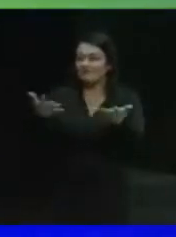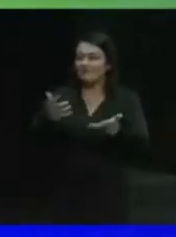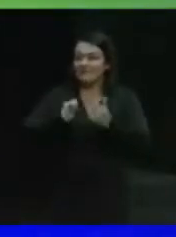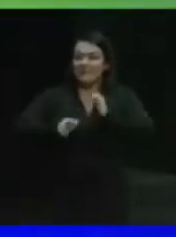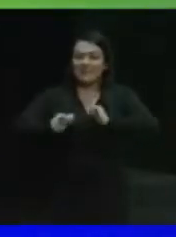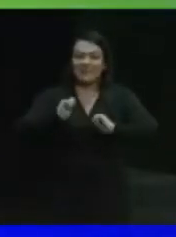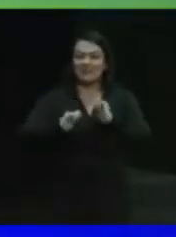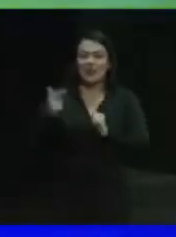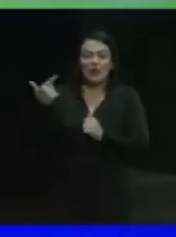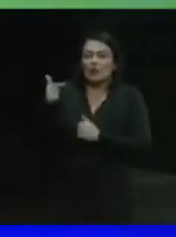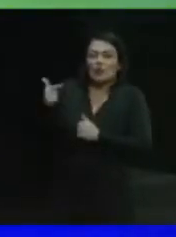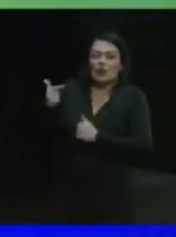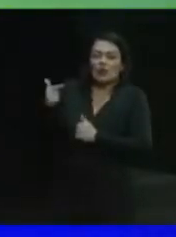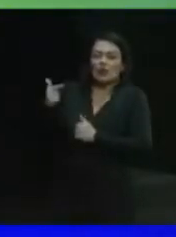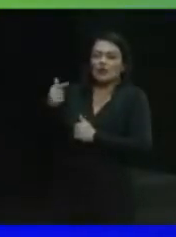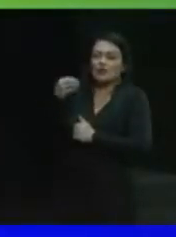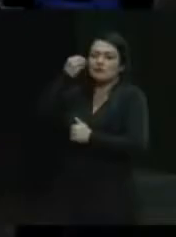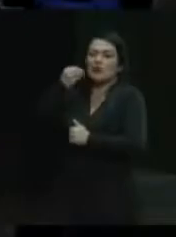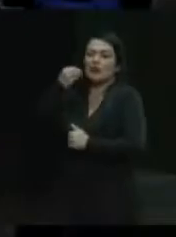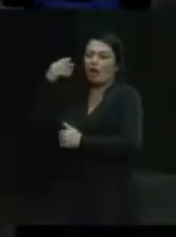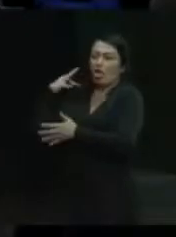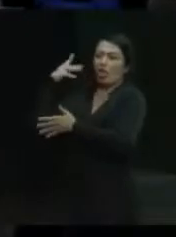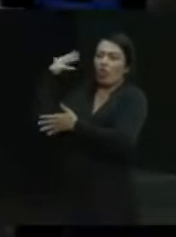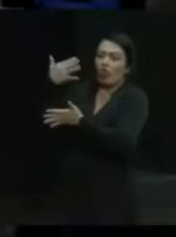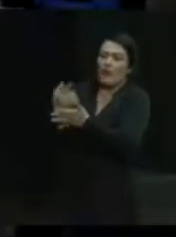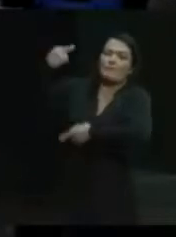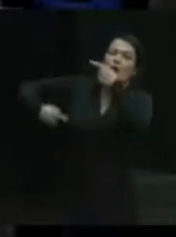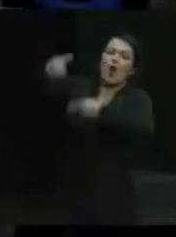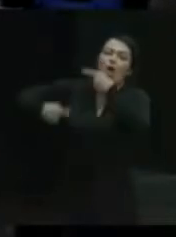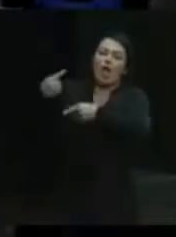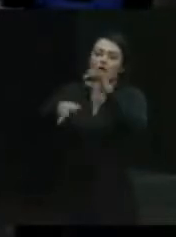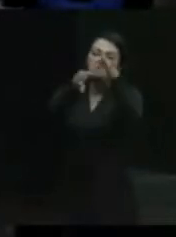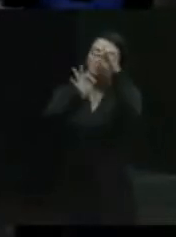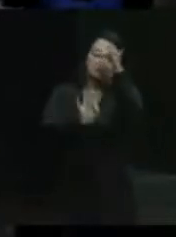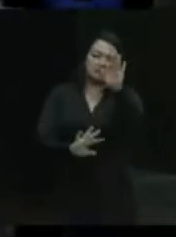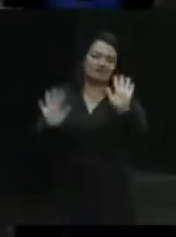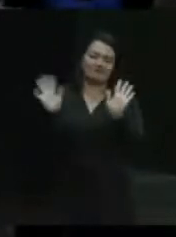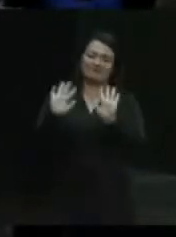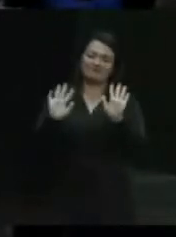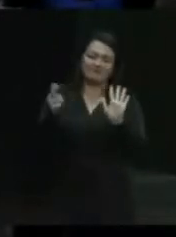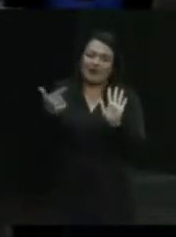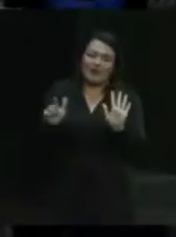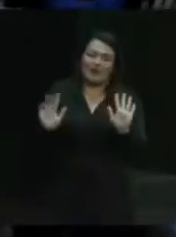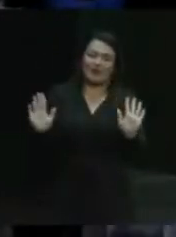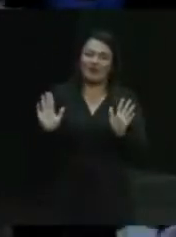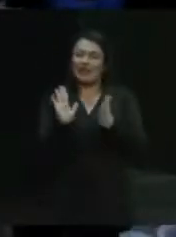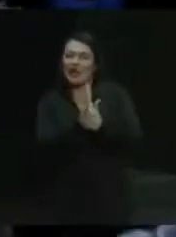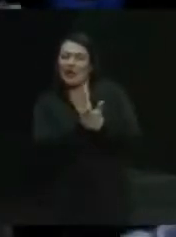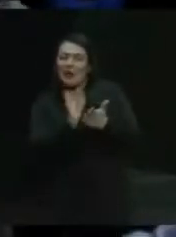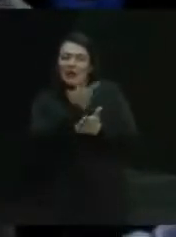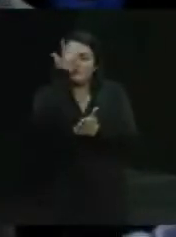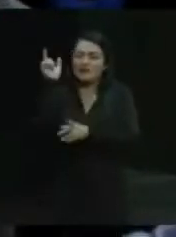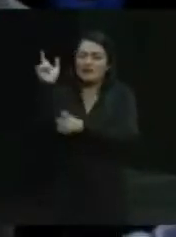tenho uma carreira política e não sou treinado em discursos políticos. Alguns até dizem